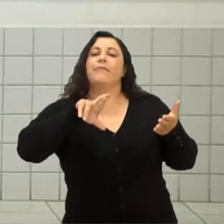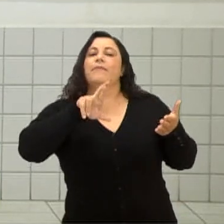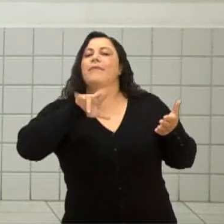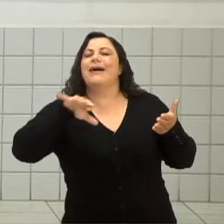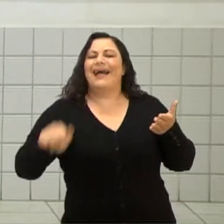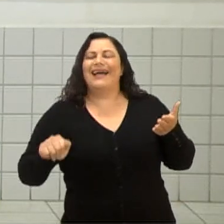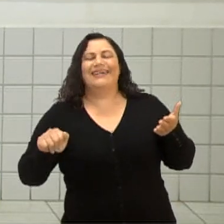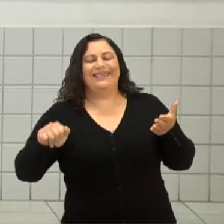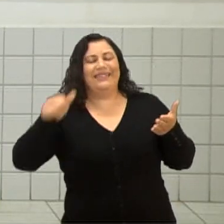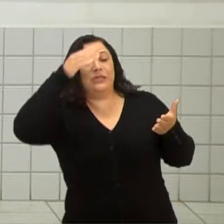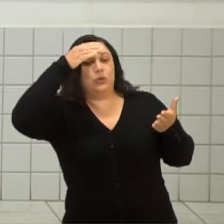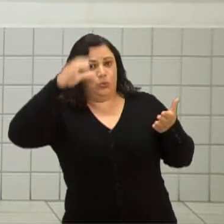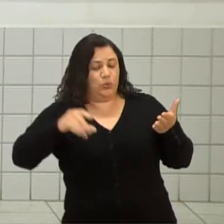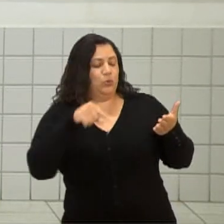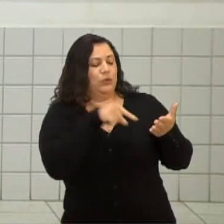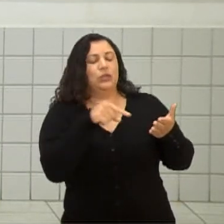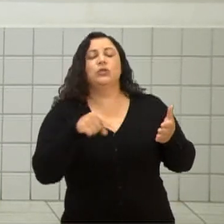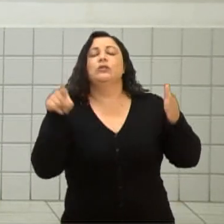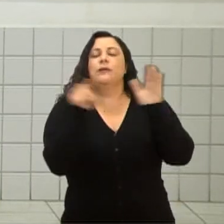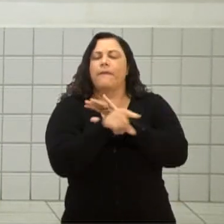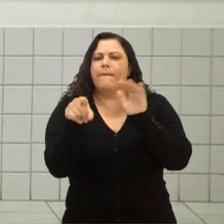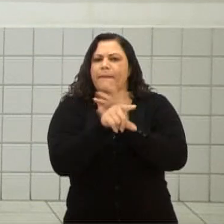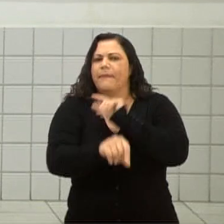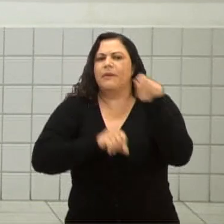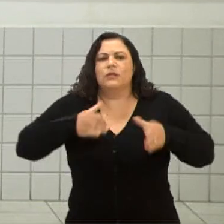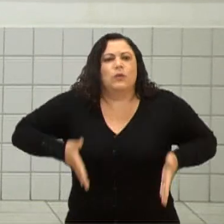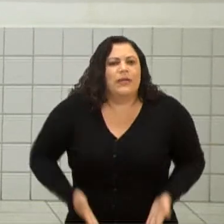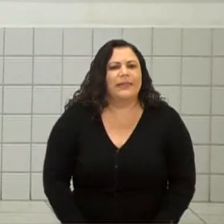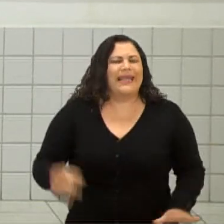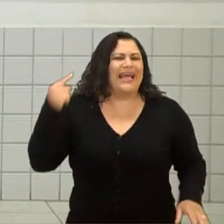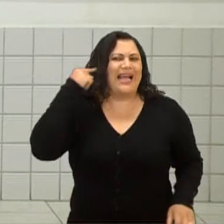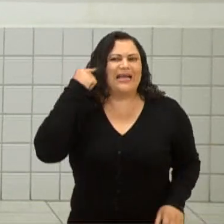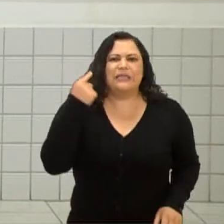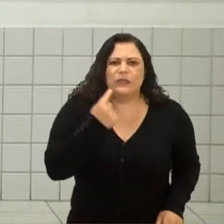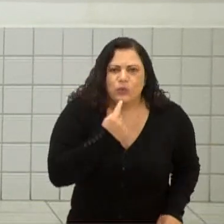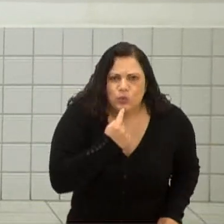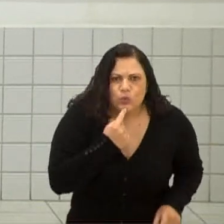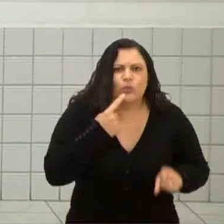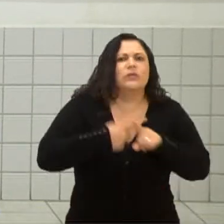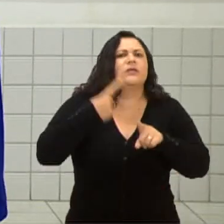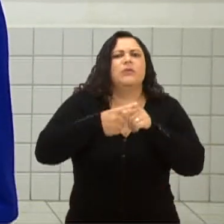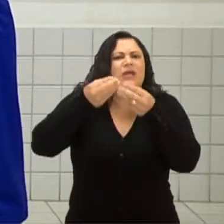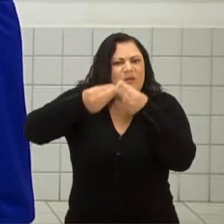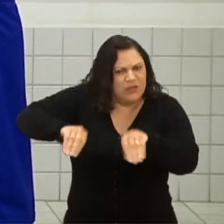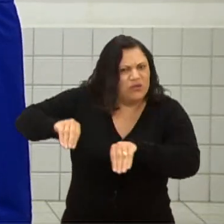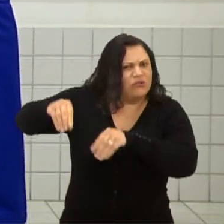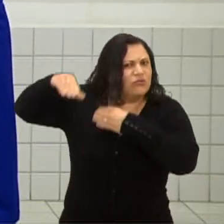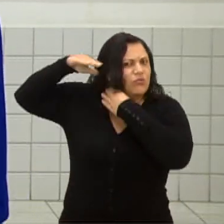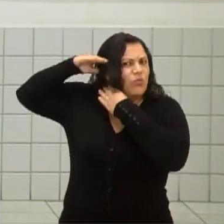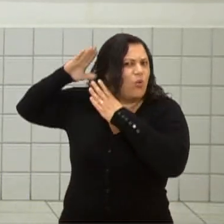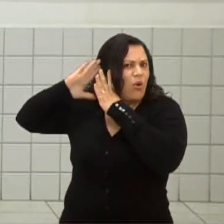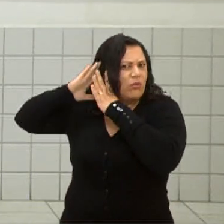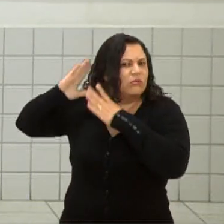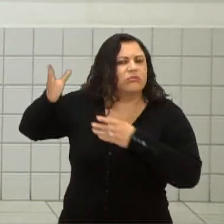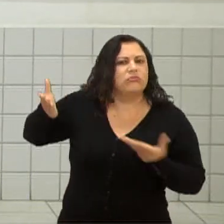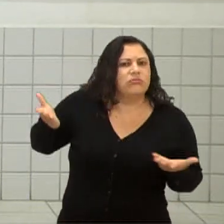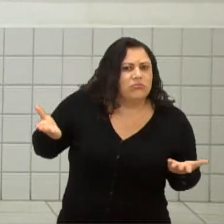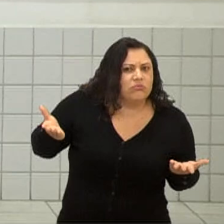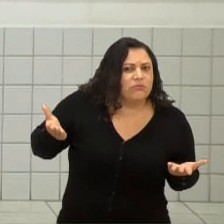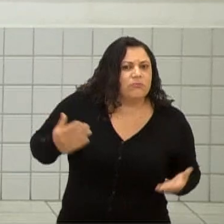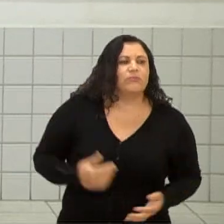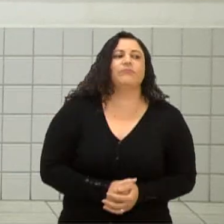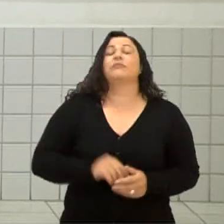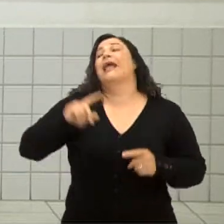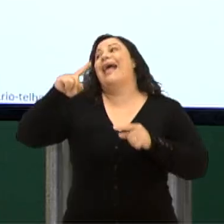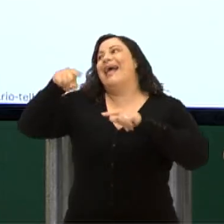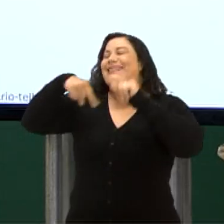em Curitiba. Tem uma pergunta. Quando a pessoa nasce surda, é porque prejudicou alguma coisa na audição? Isso a gente vai ter uma aula